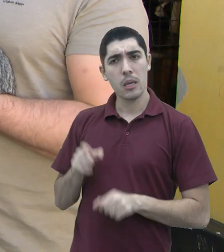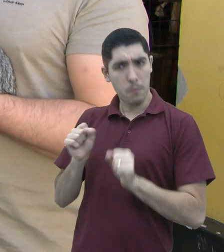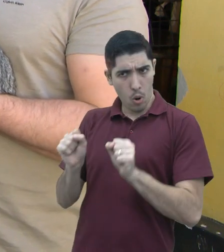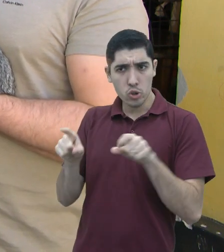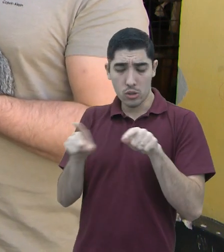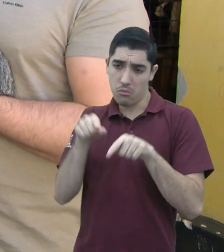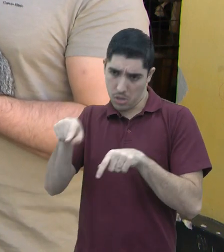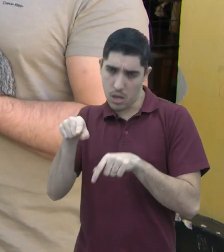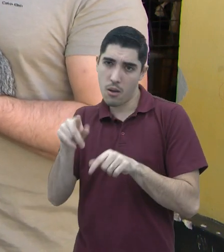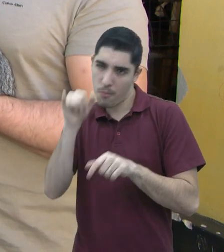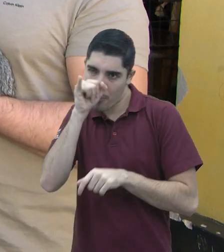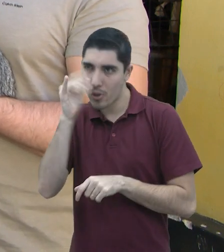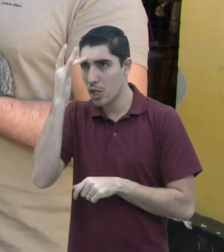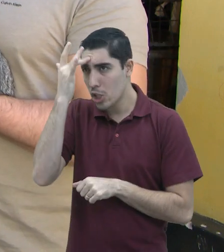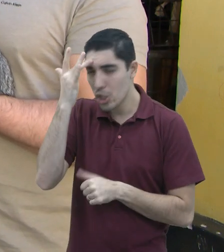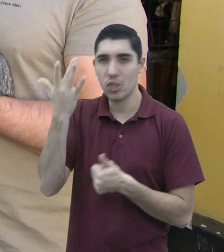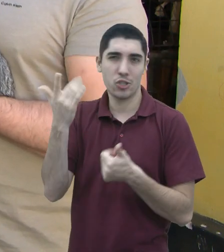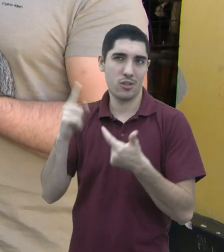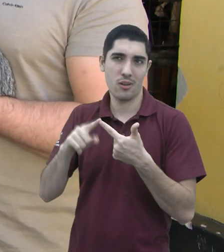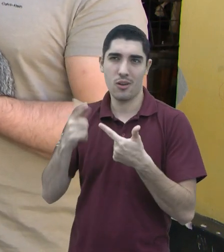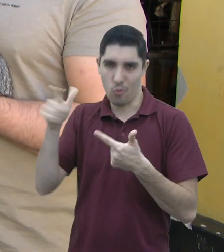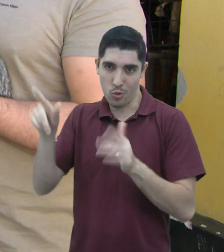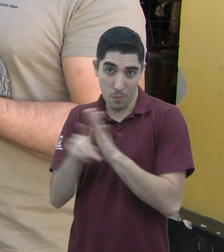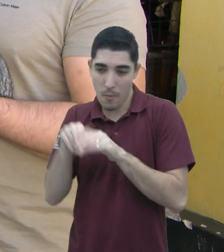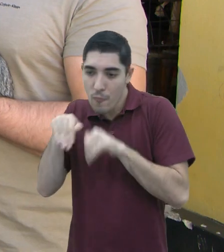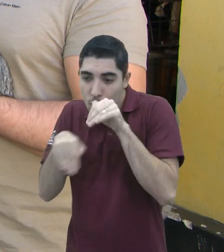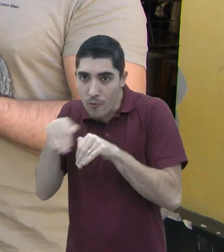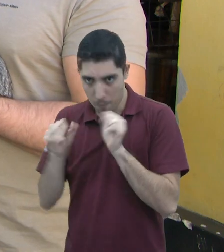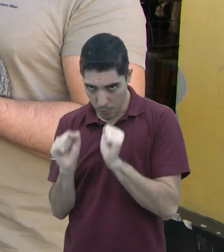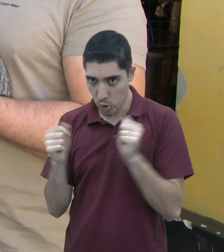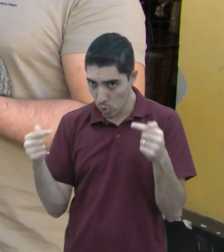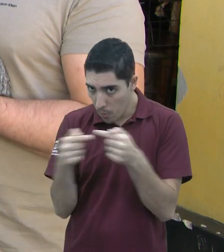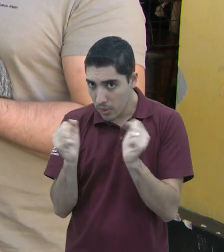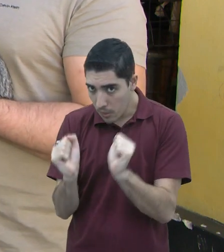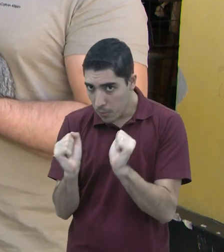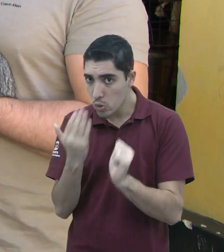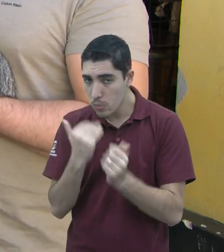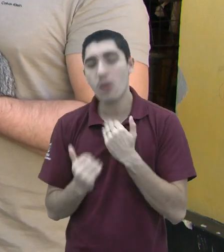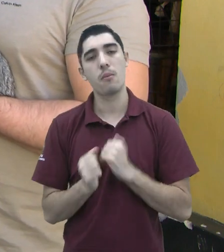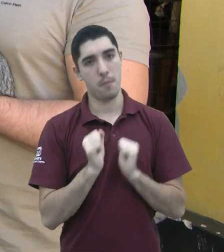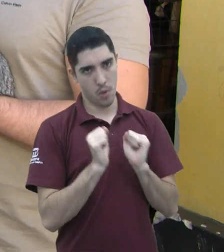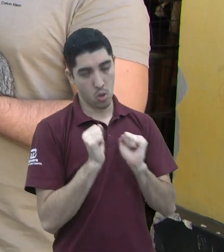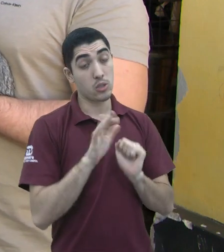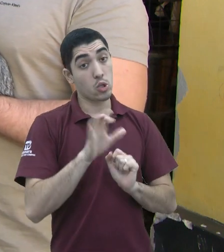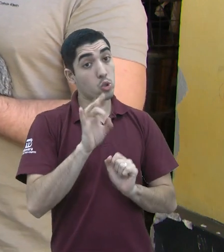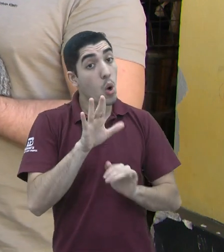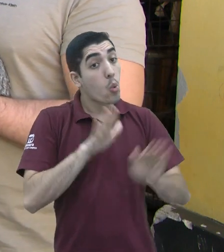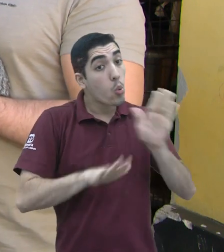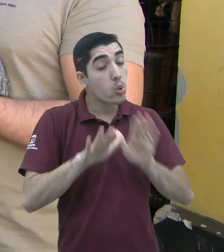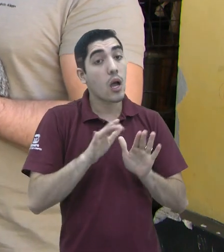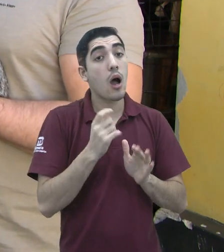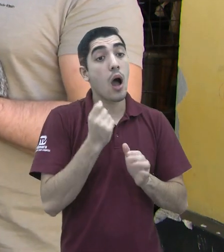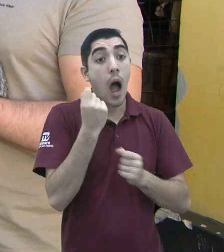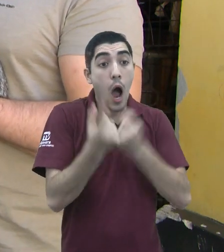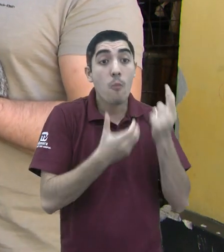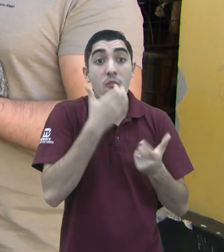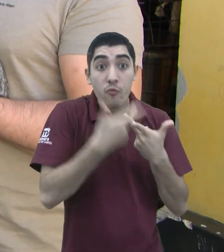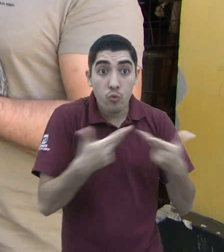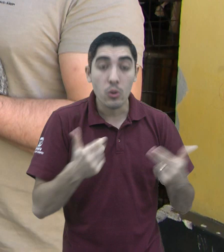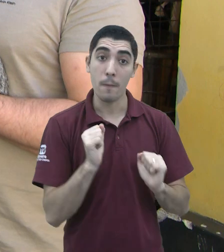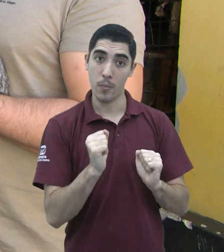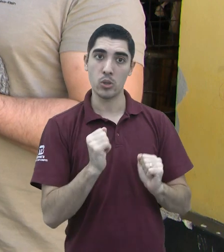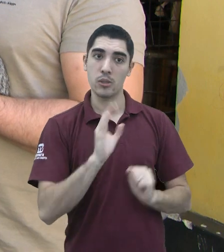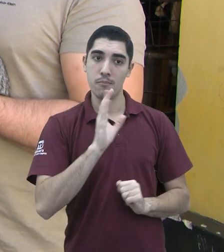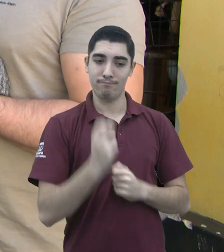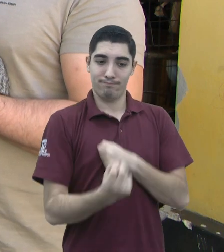para os roedores, a gente está falando de porquinho da Índia, de rato, de hamster, pode? Pode sim. Tem que tomar cuidado com algumas frutas, né,